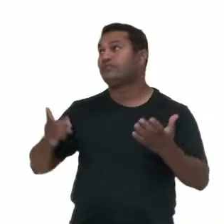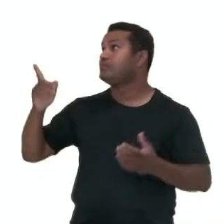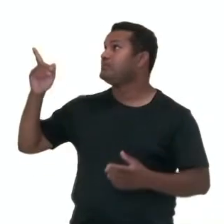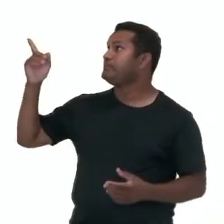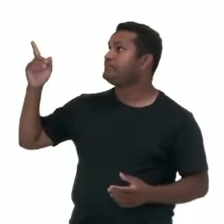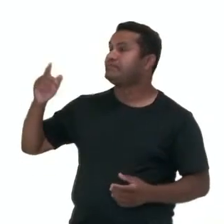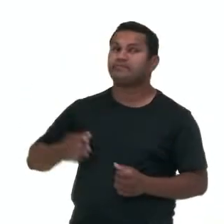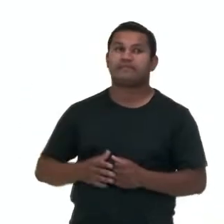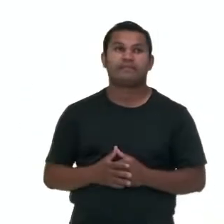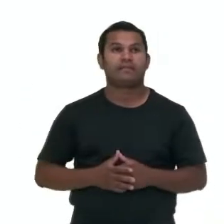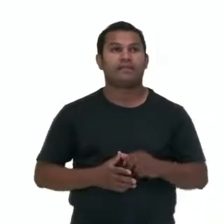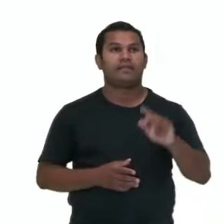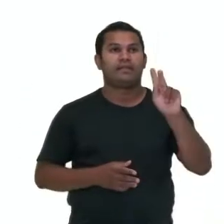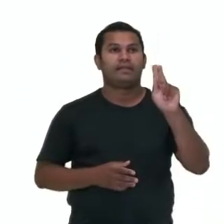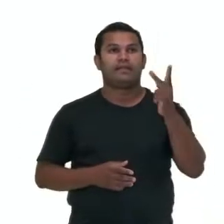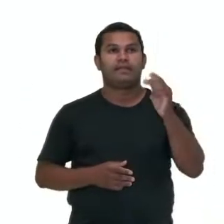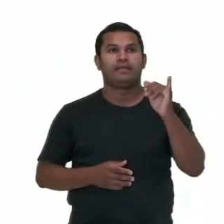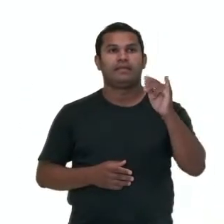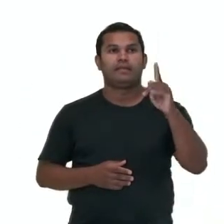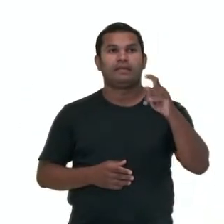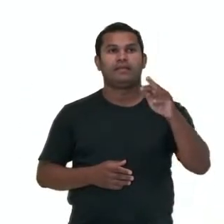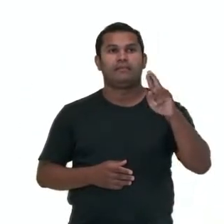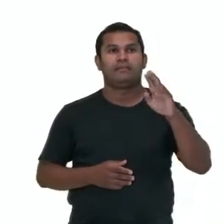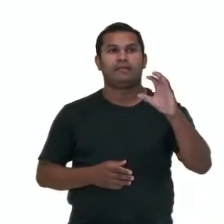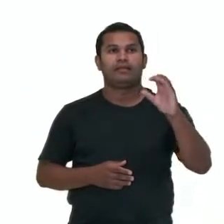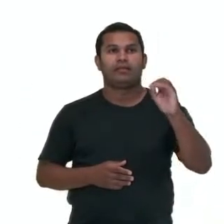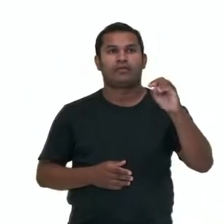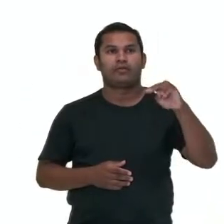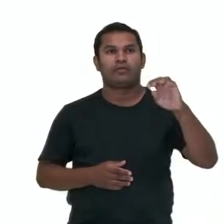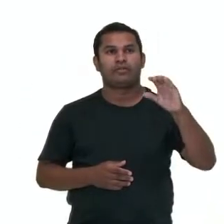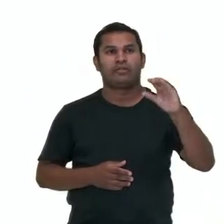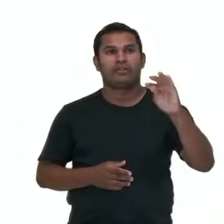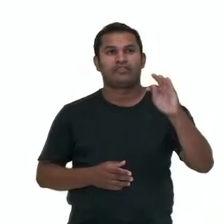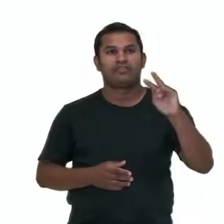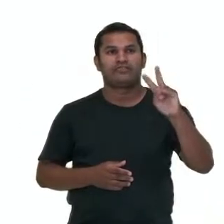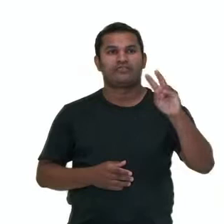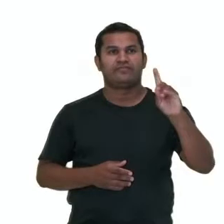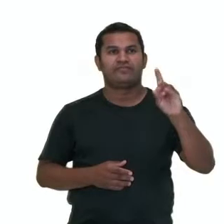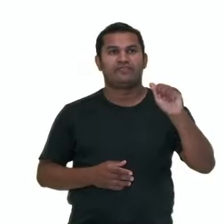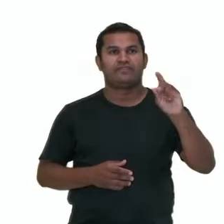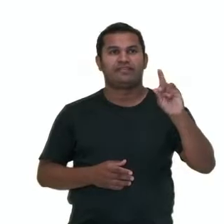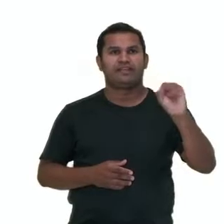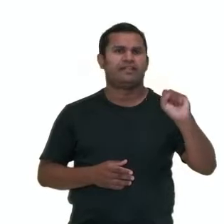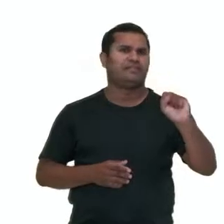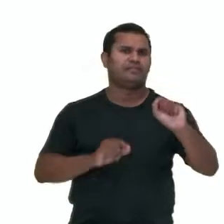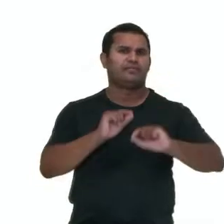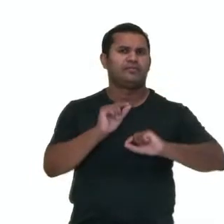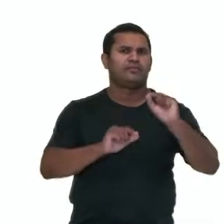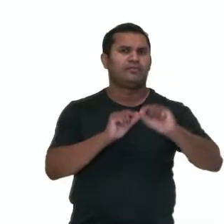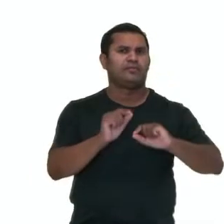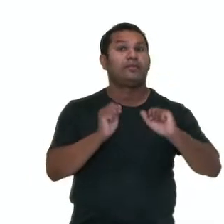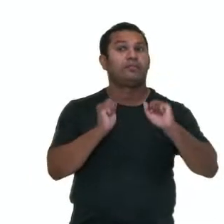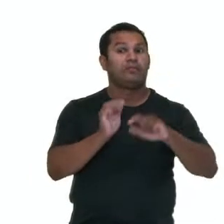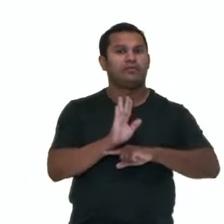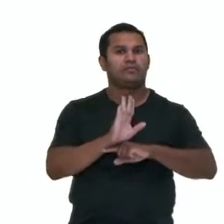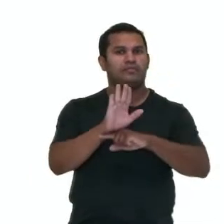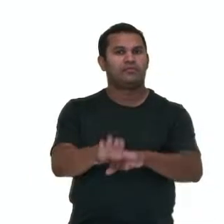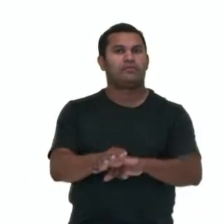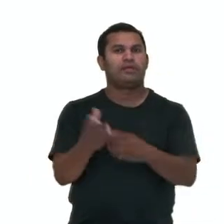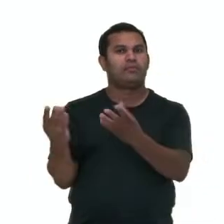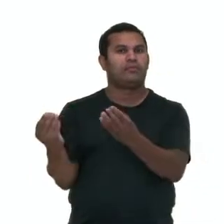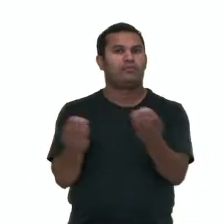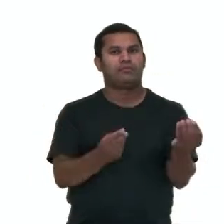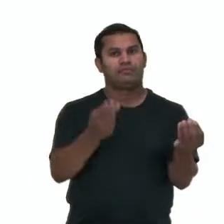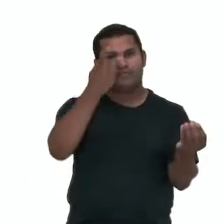social na adolescência adolescentes lideram o ranking no uso de celulares e internet segundo o Instituto